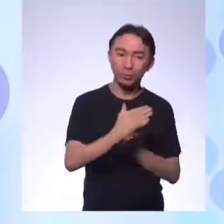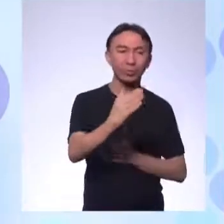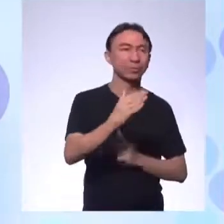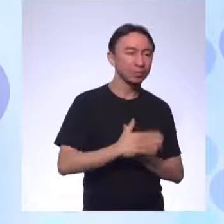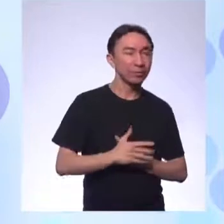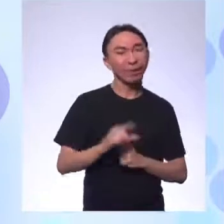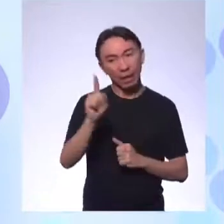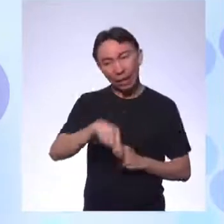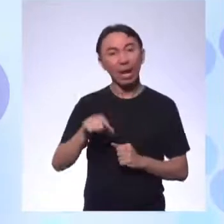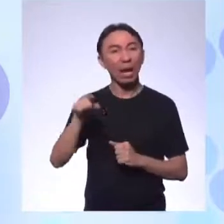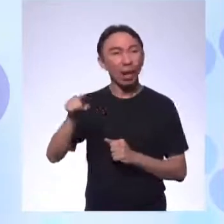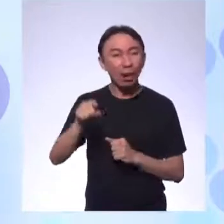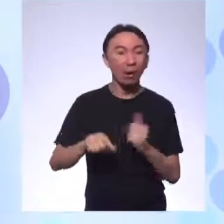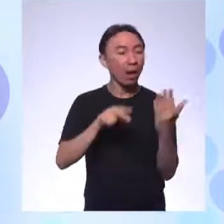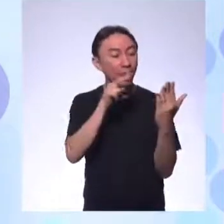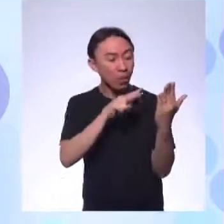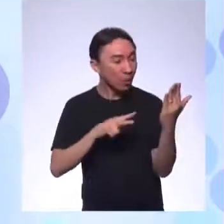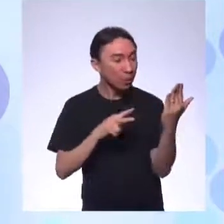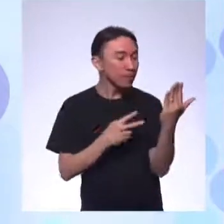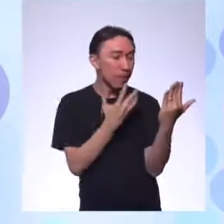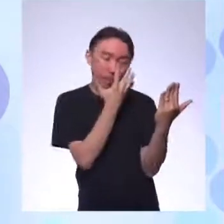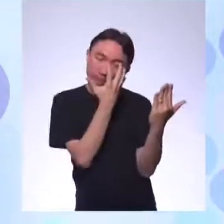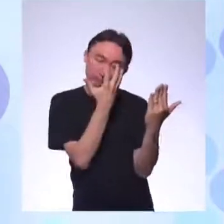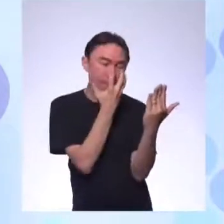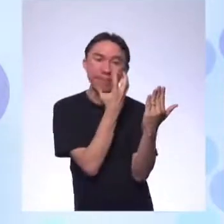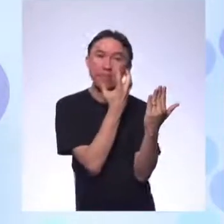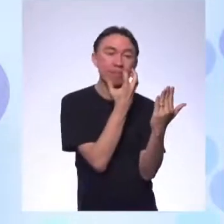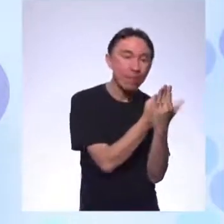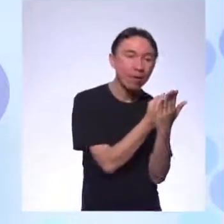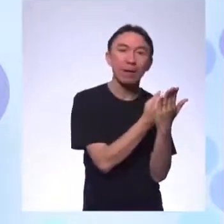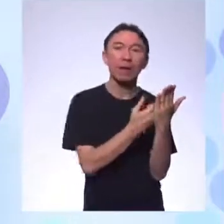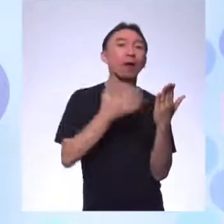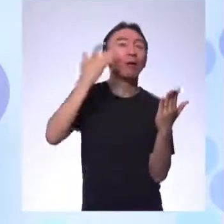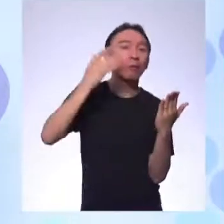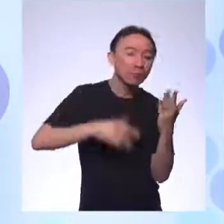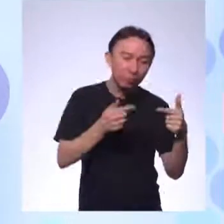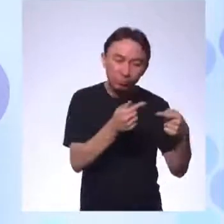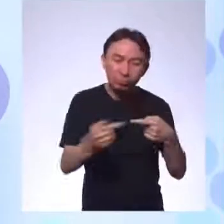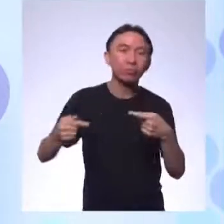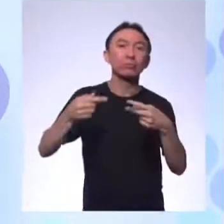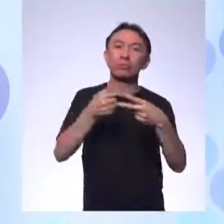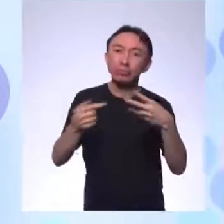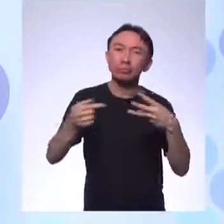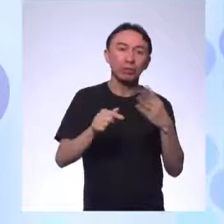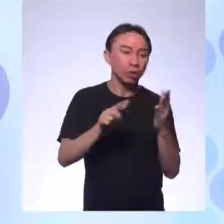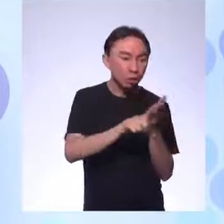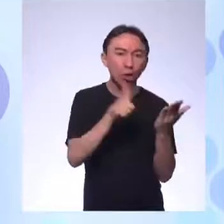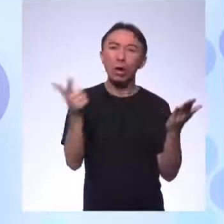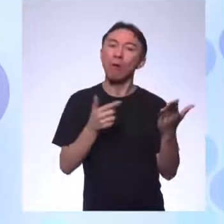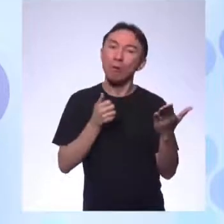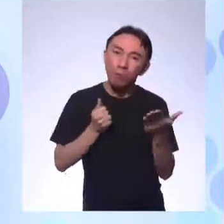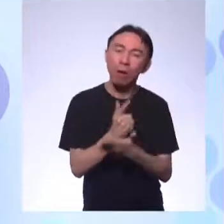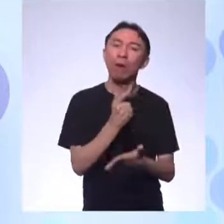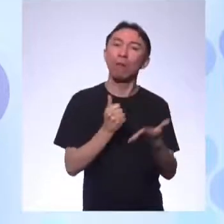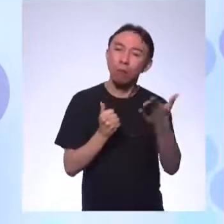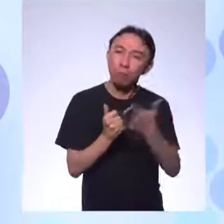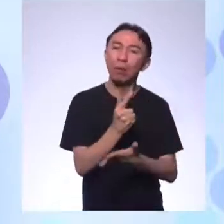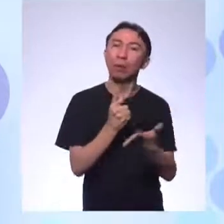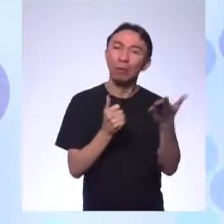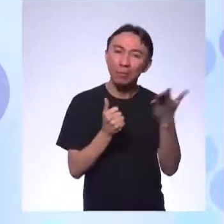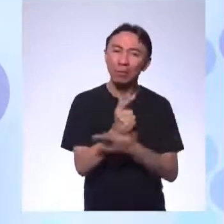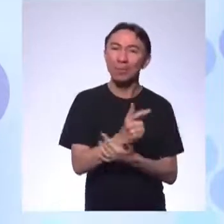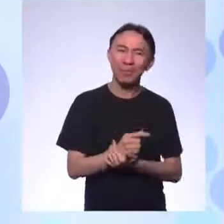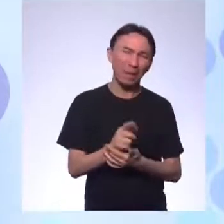prender o leitor para que ele queira comprar o jornal da semana seguinte. Então o que acontece? Era a parte do jornal destinado para